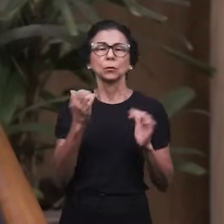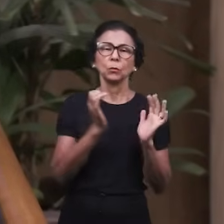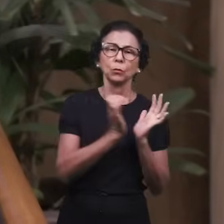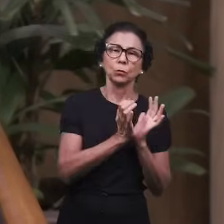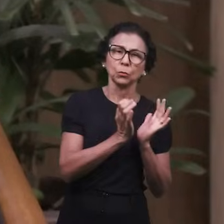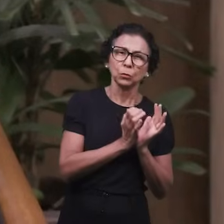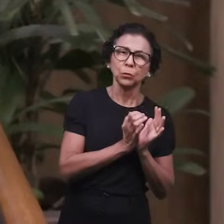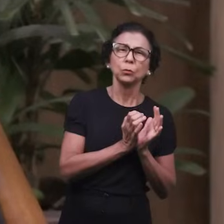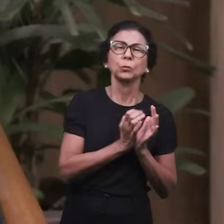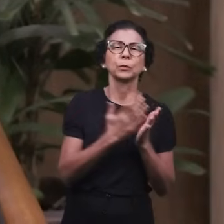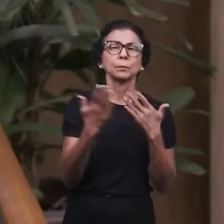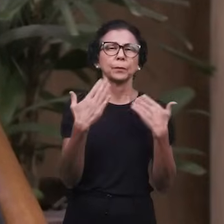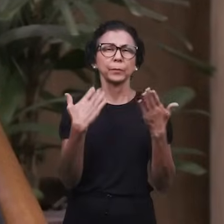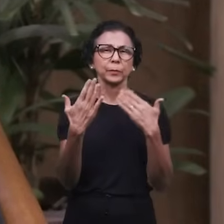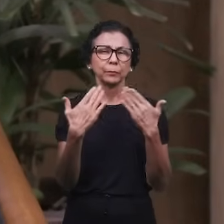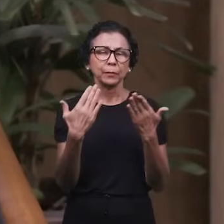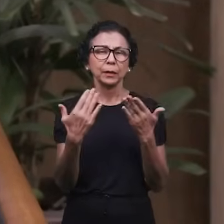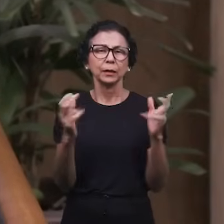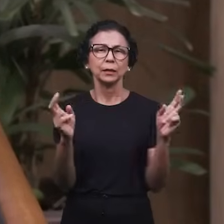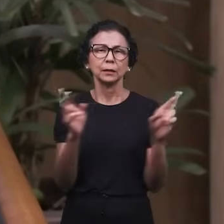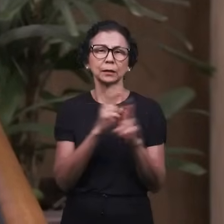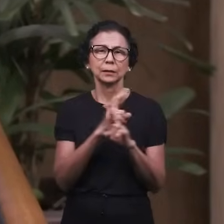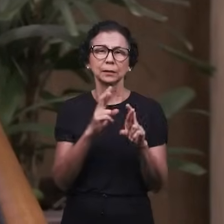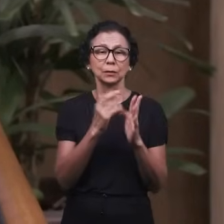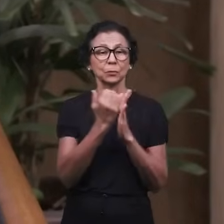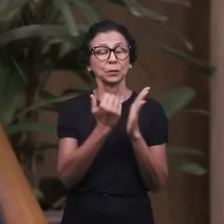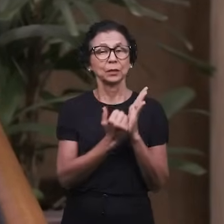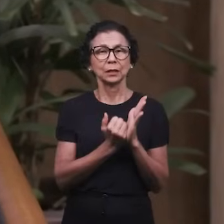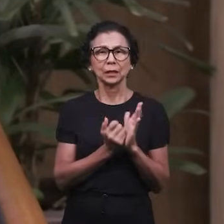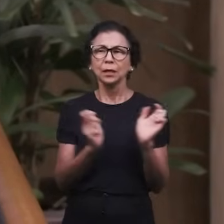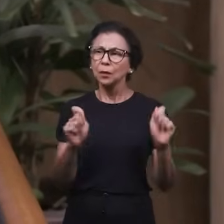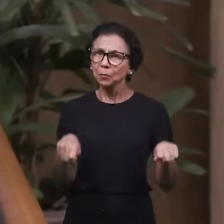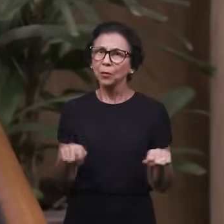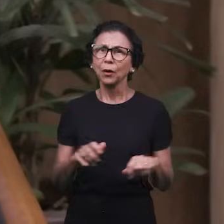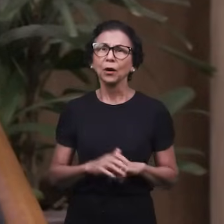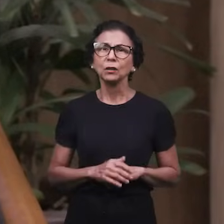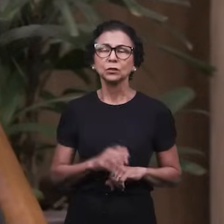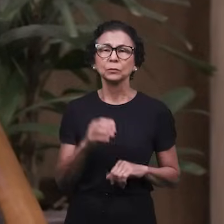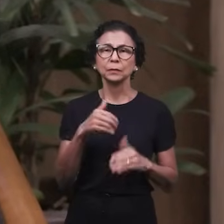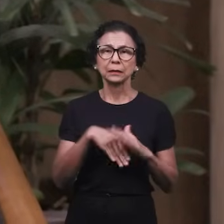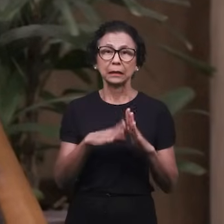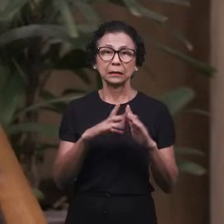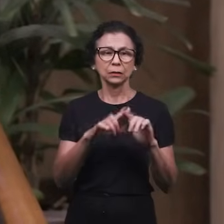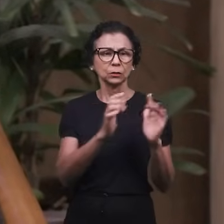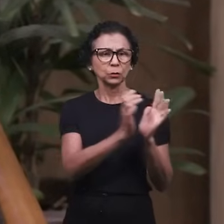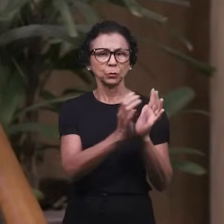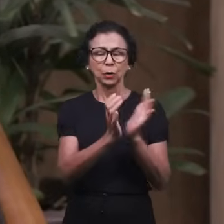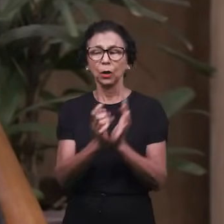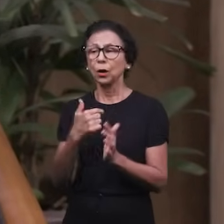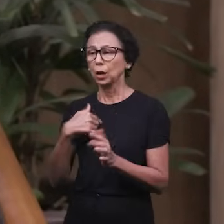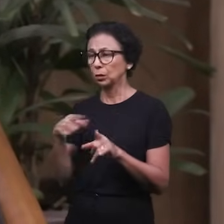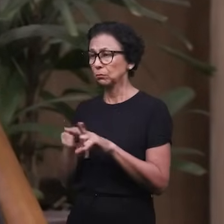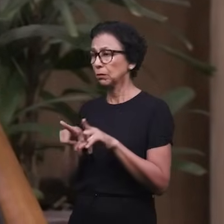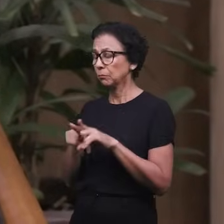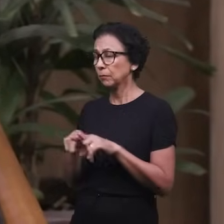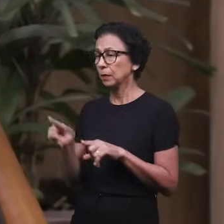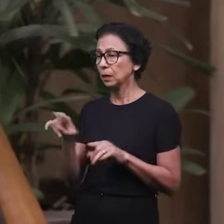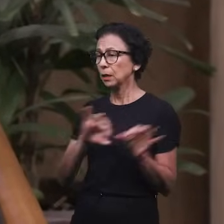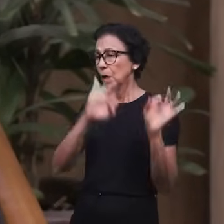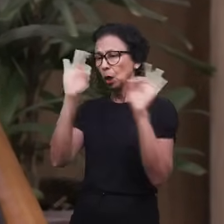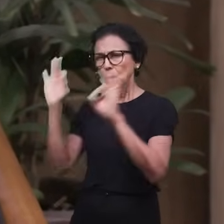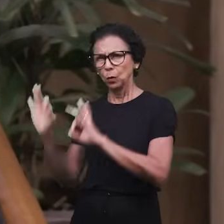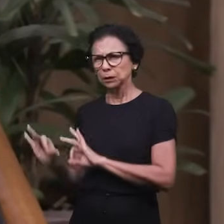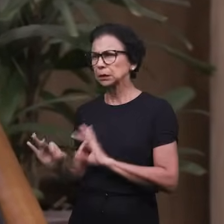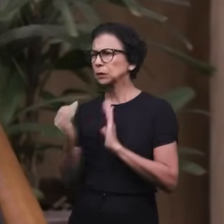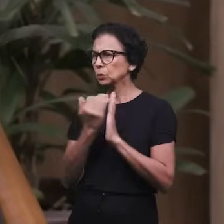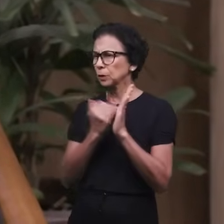sempre o que foi abordado aqui no programa. Se você quiser, pode fazer inclusive isso, fazer um grupo na sua igreja. Olha, eu também assisto o programa sempre,